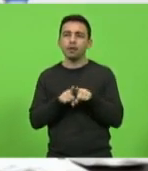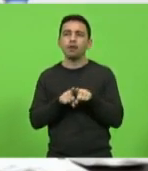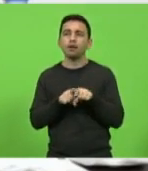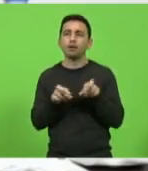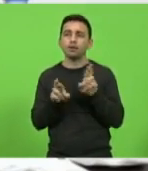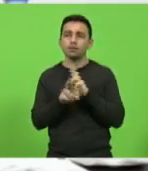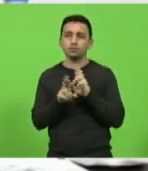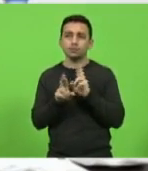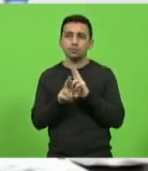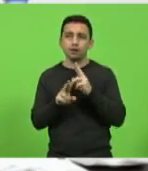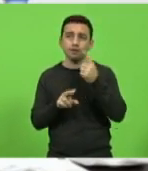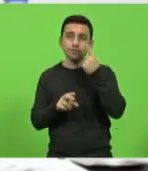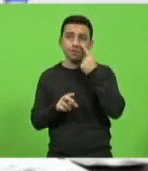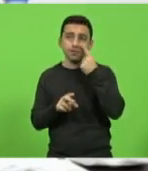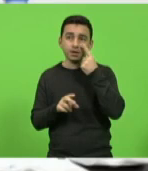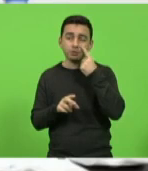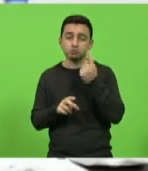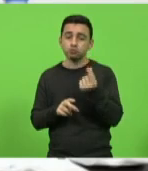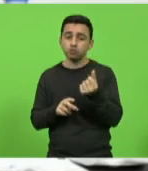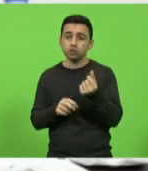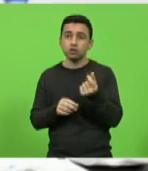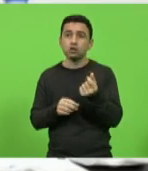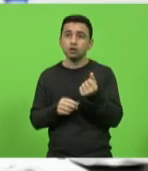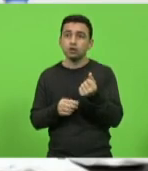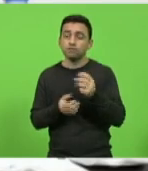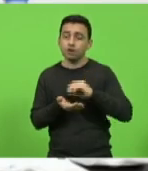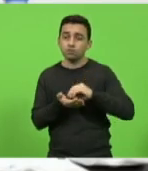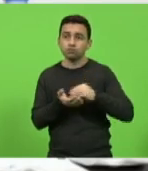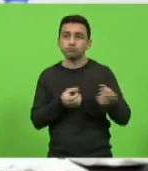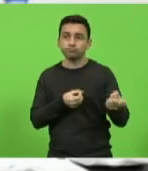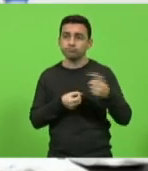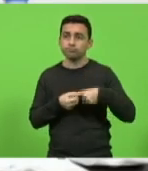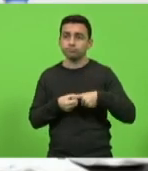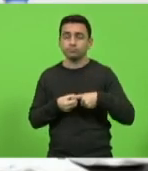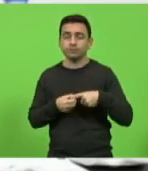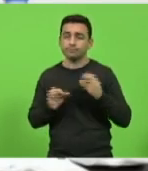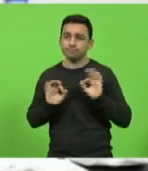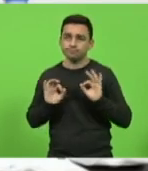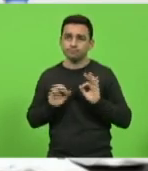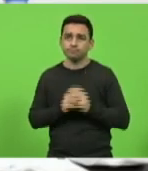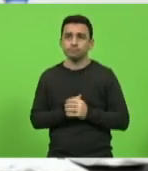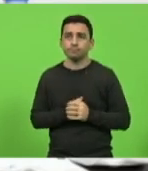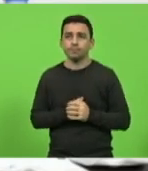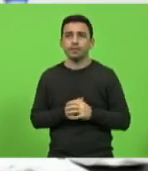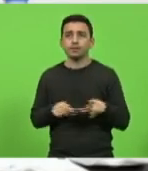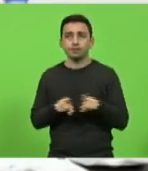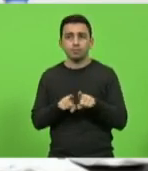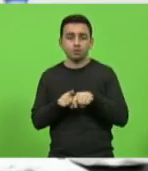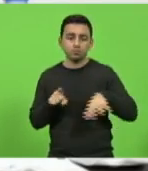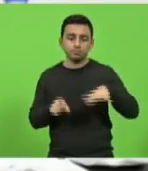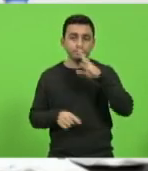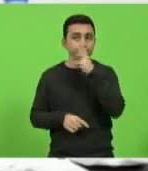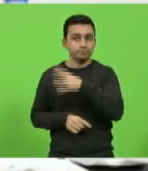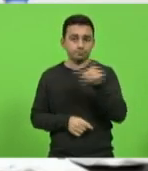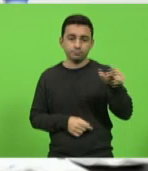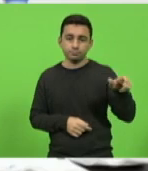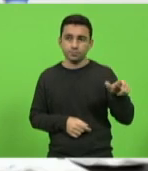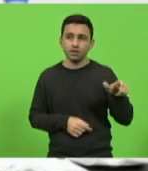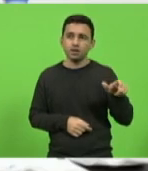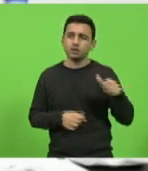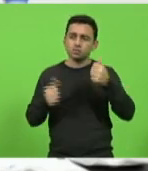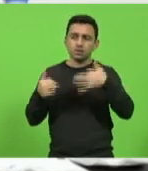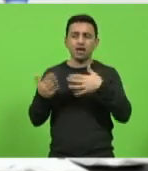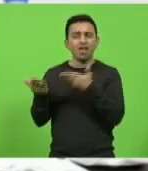e para reaver o desfalque sofrido pelo erário e se vieram os denunciantes que eu denunciado teria